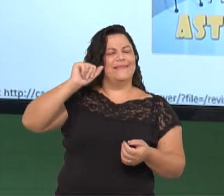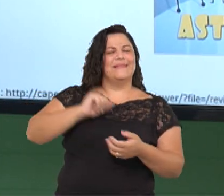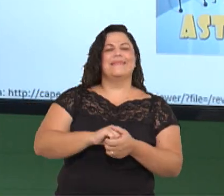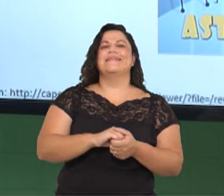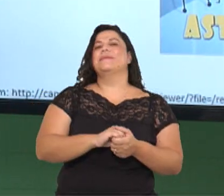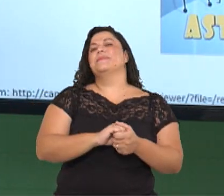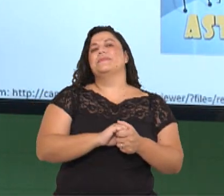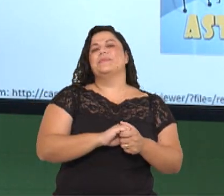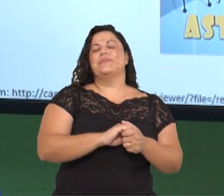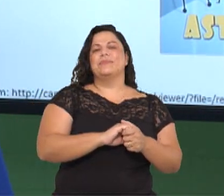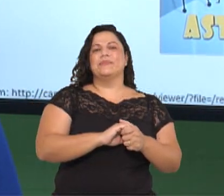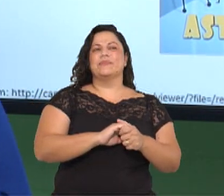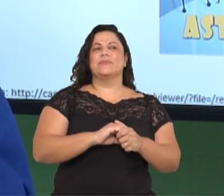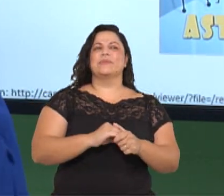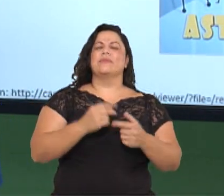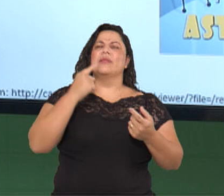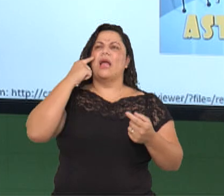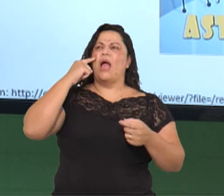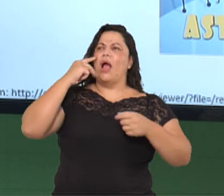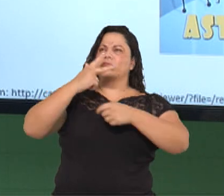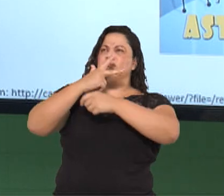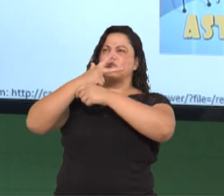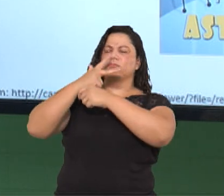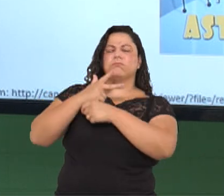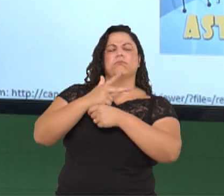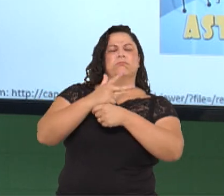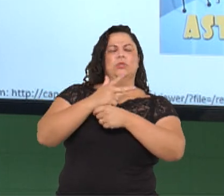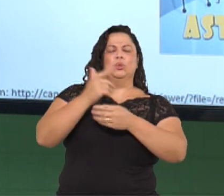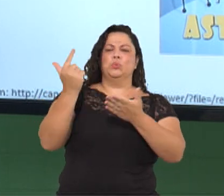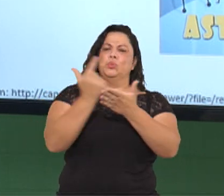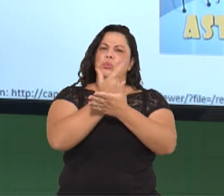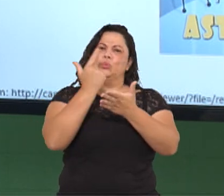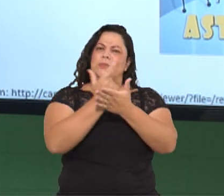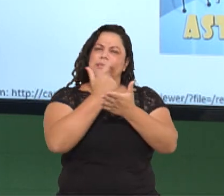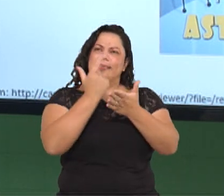para vocês sugestão de vídeo, sugestão de livro,